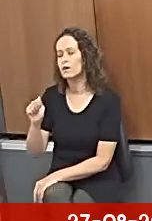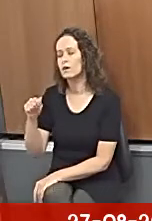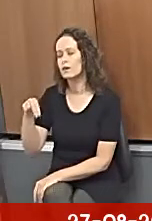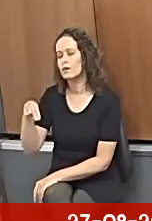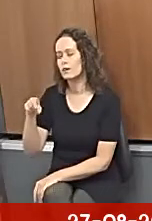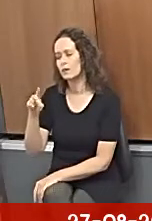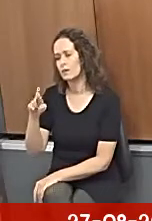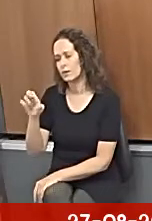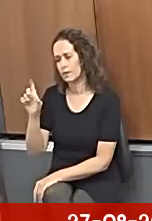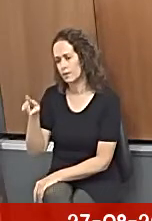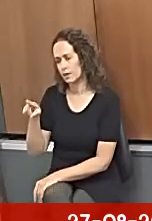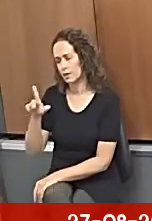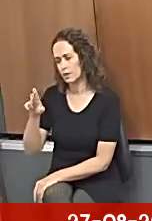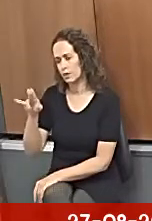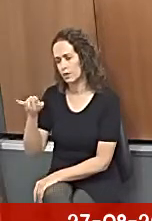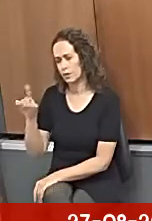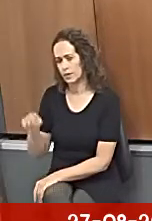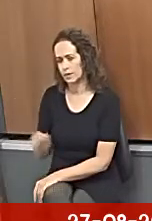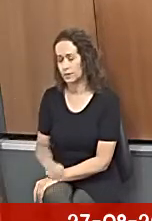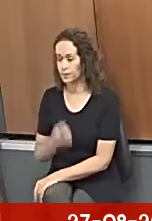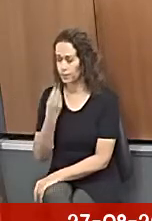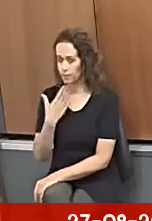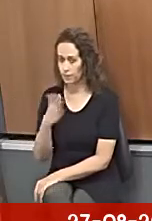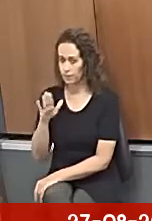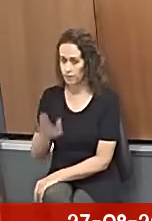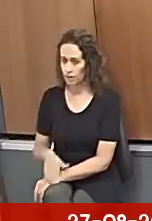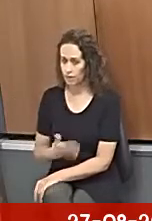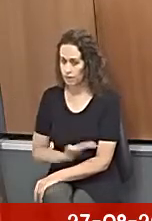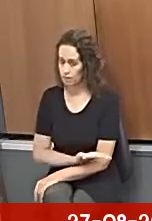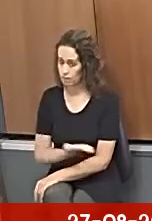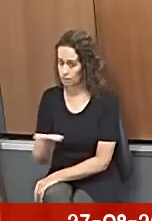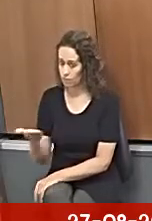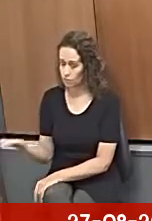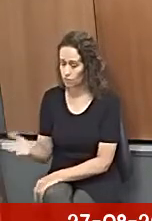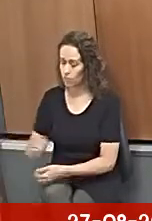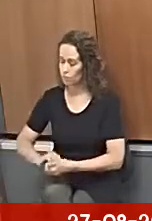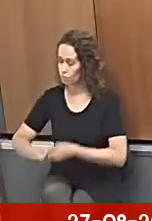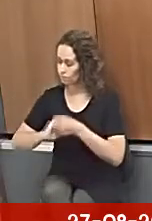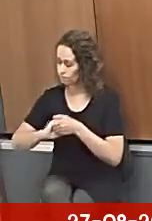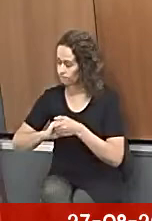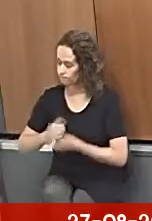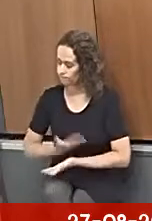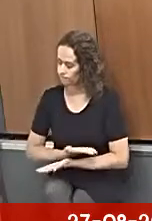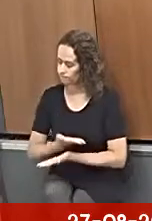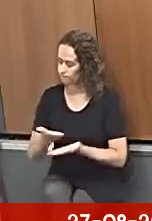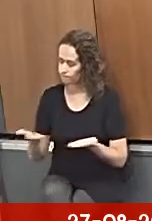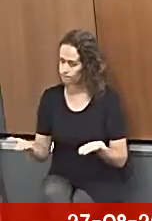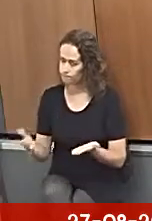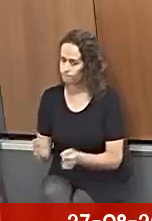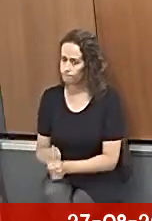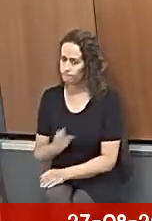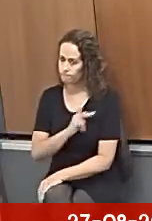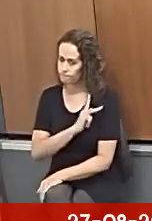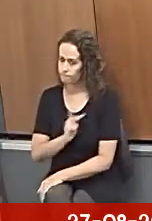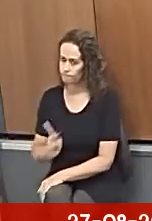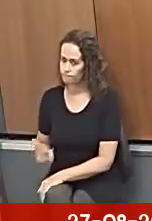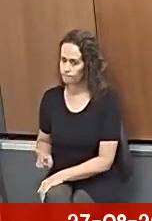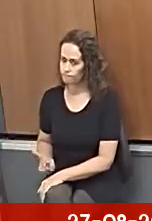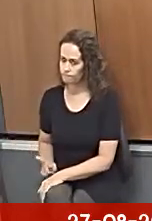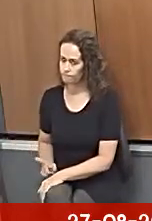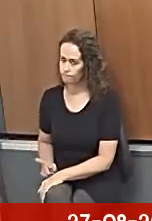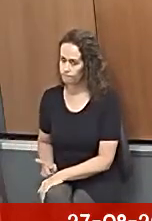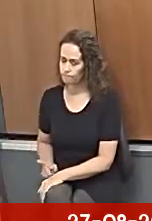r boa tarde a todos cumprimento os presentes na pessoa do presidente da mesa professor render os demais